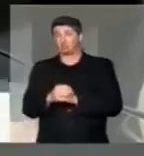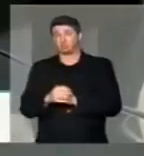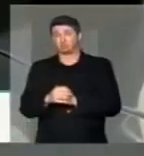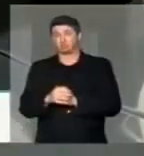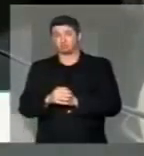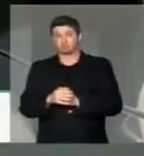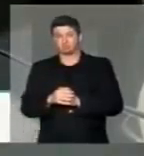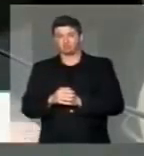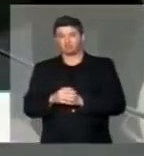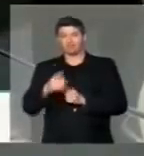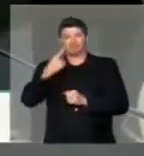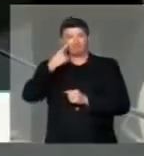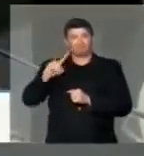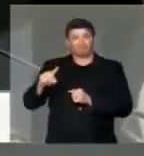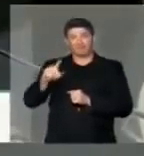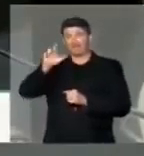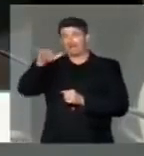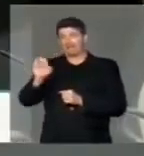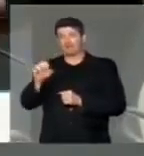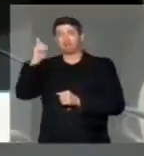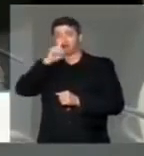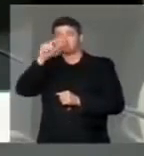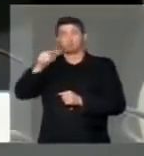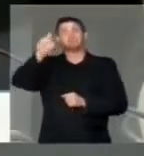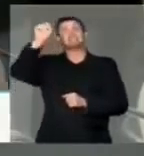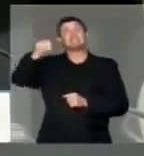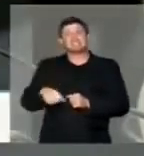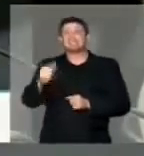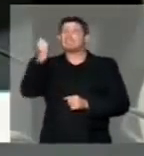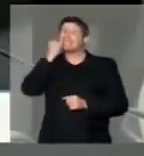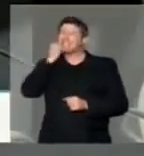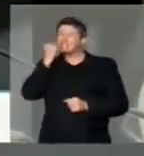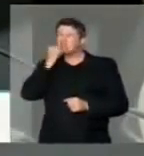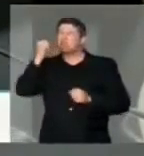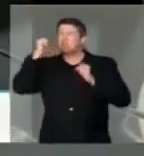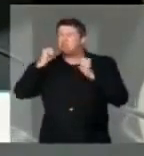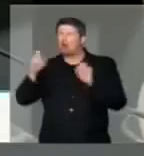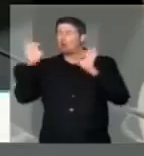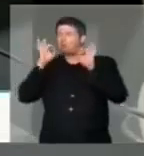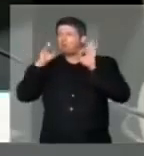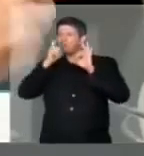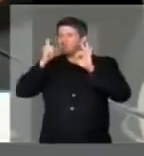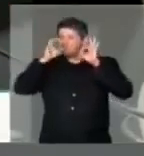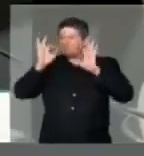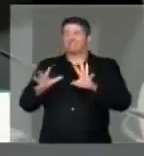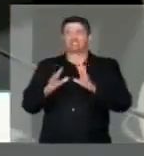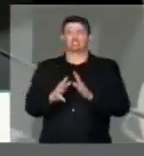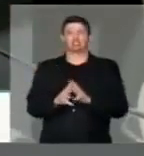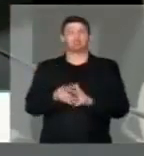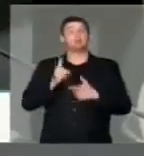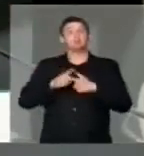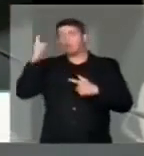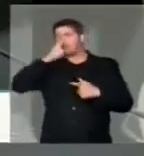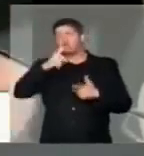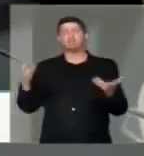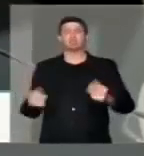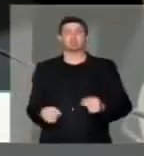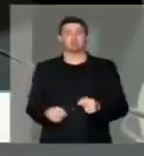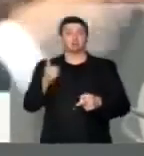lá se manter indefinidamente, custe o que custar. E o Supremo Tribunal Federal aceitou